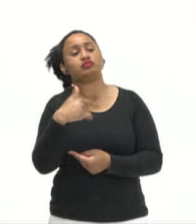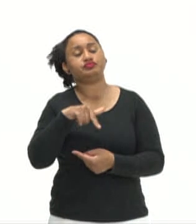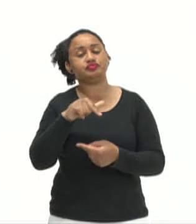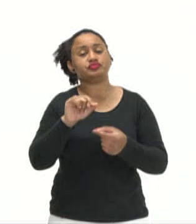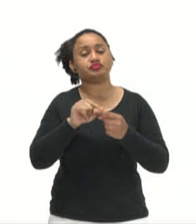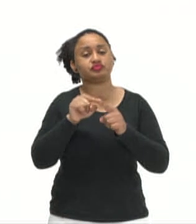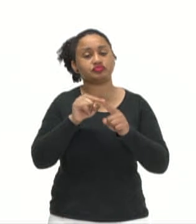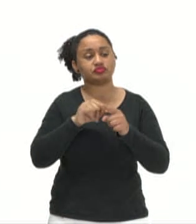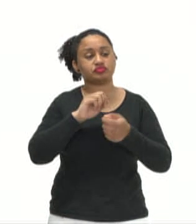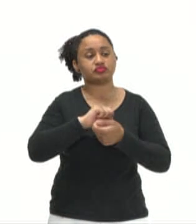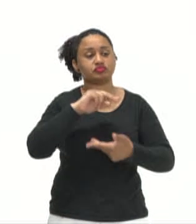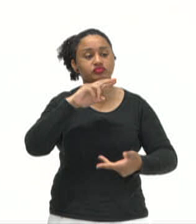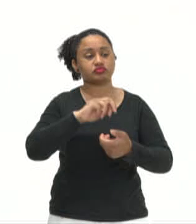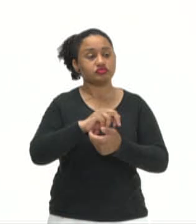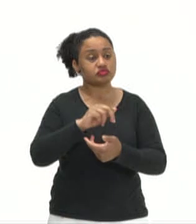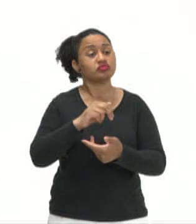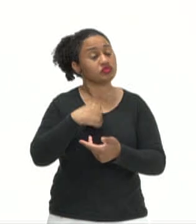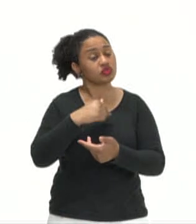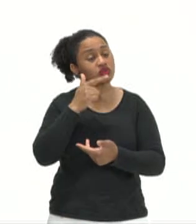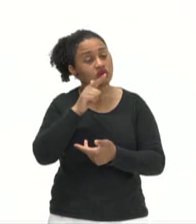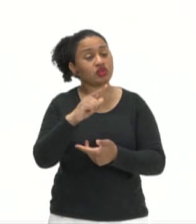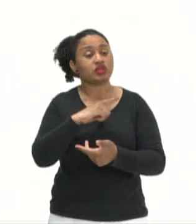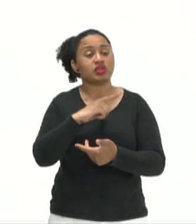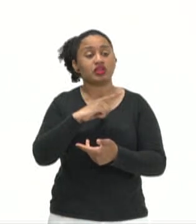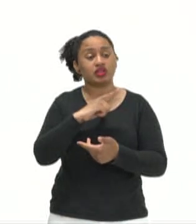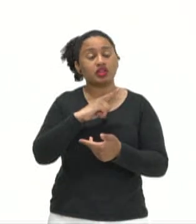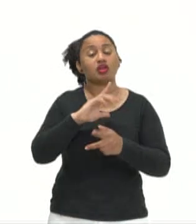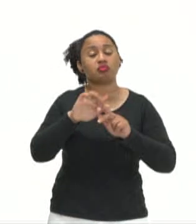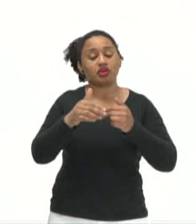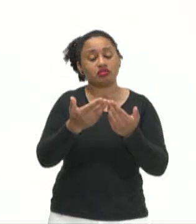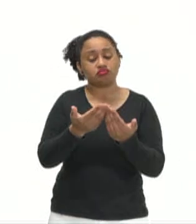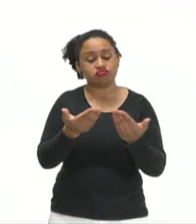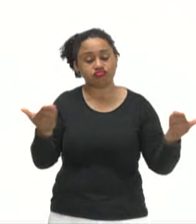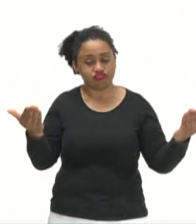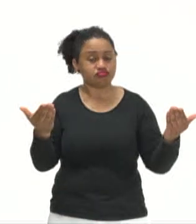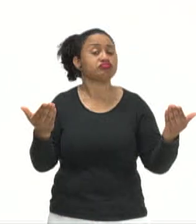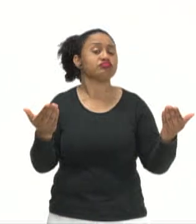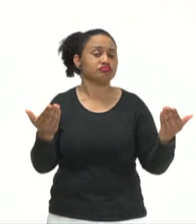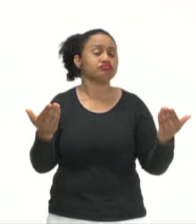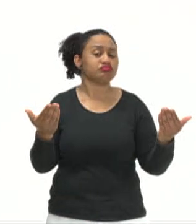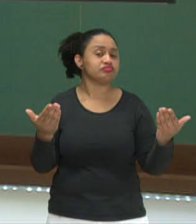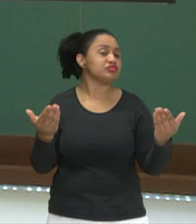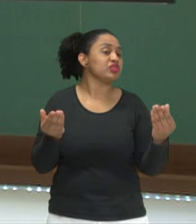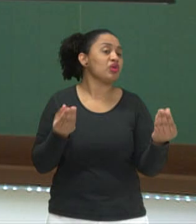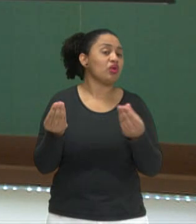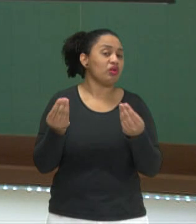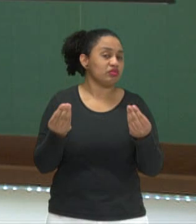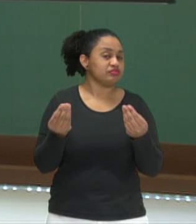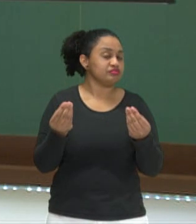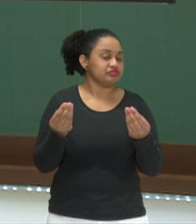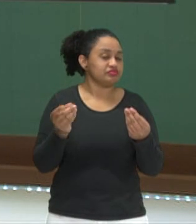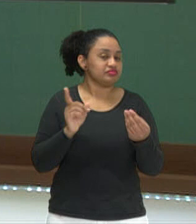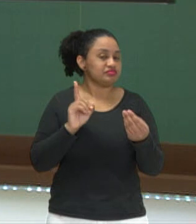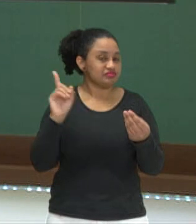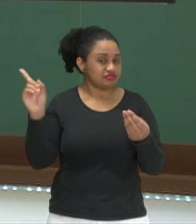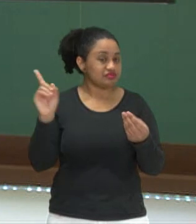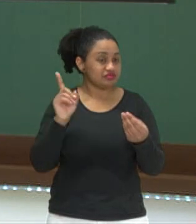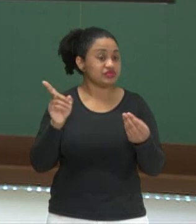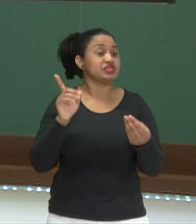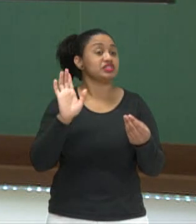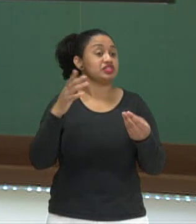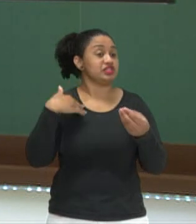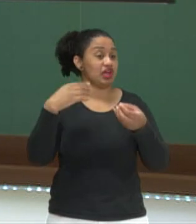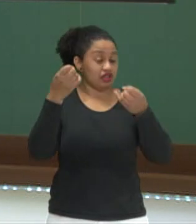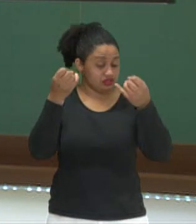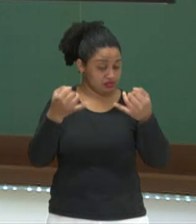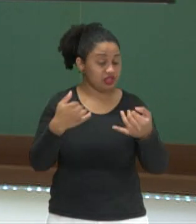sólidos geométricos que Maria obterá a partir dessas planificações? Esses aqui são sólidos que a gente já